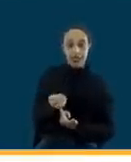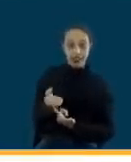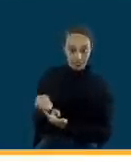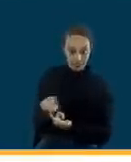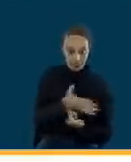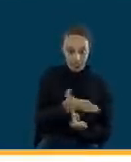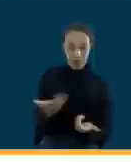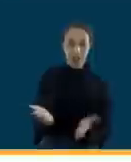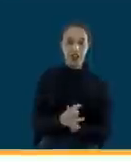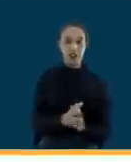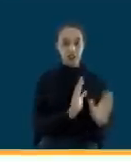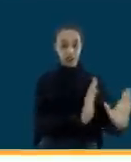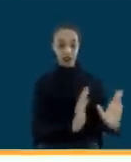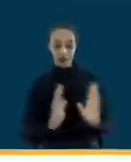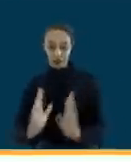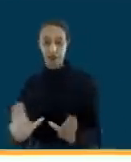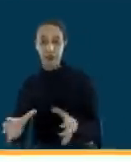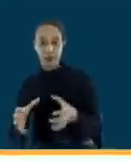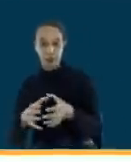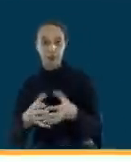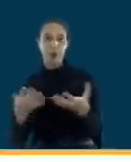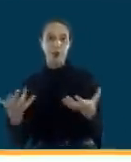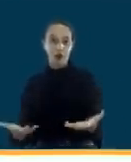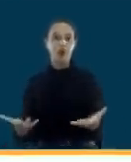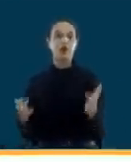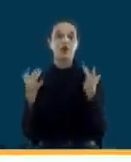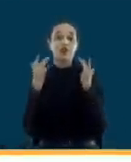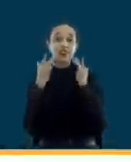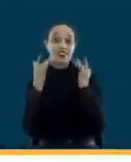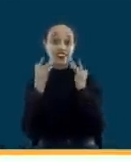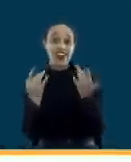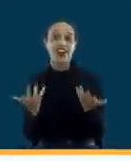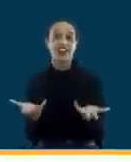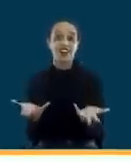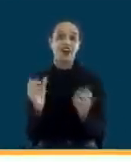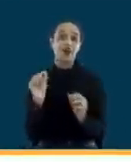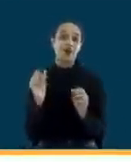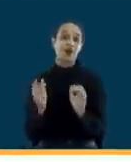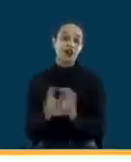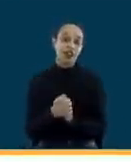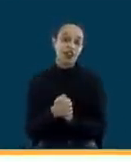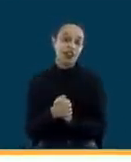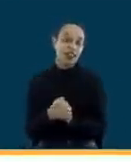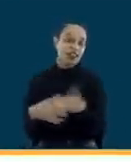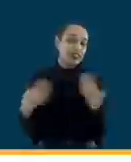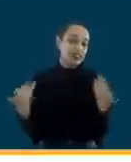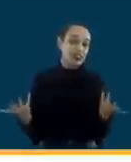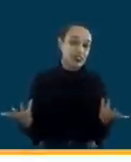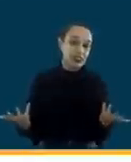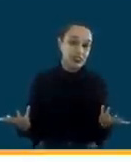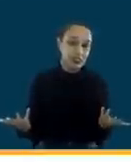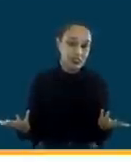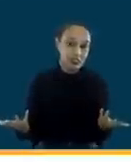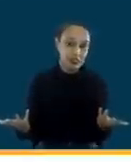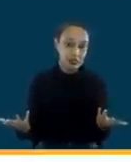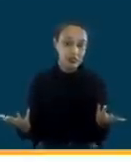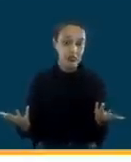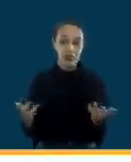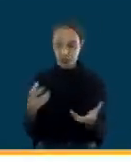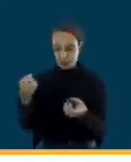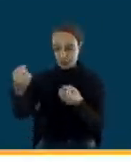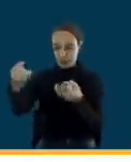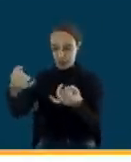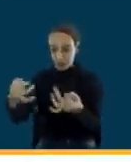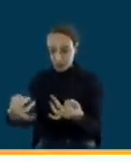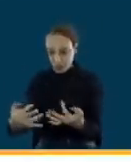do teatro, o povo das cênicas, reivindica para o seu lado também como se fosse classificável de maneira